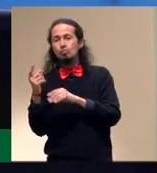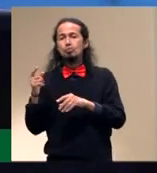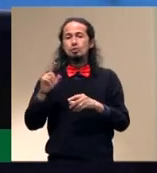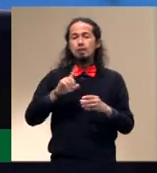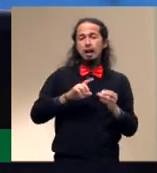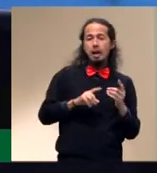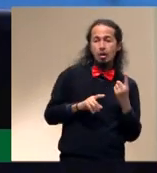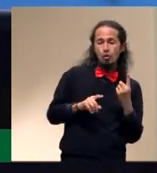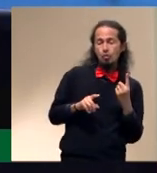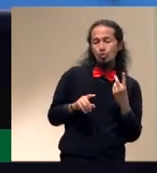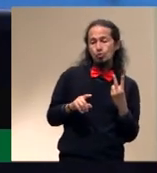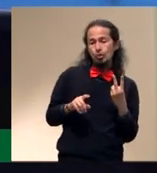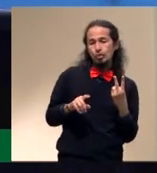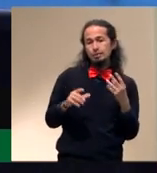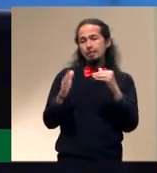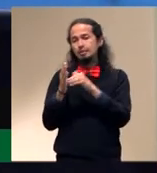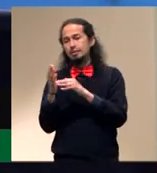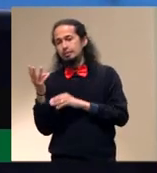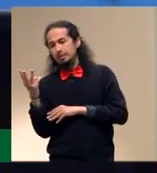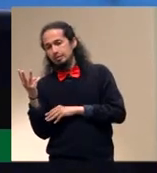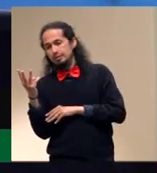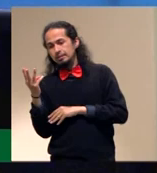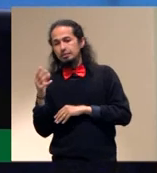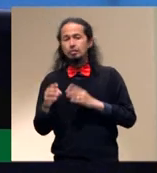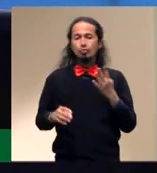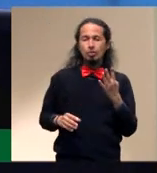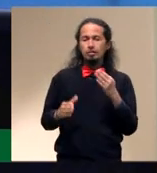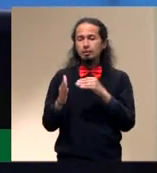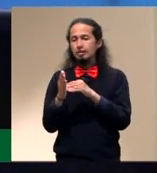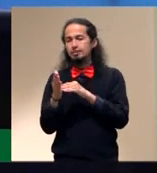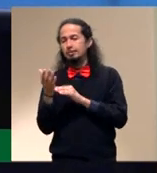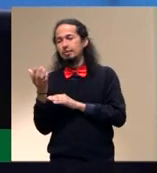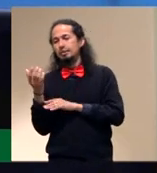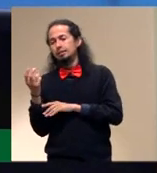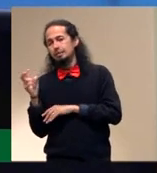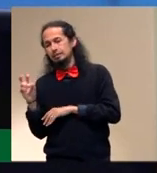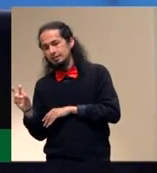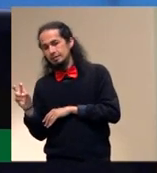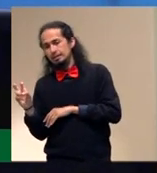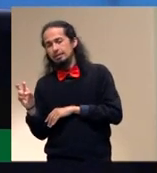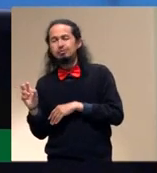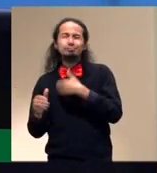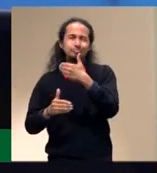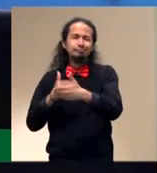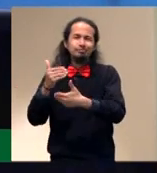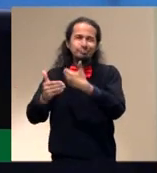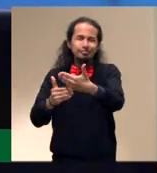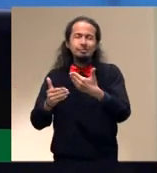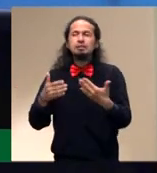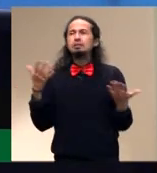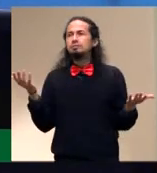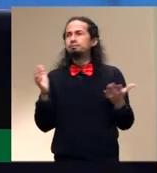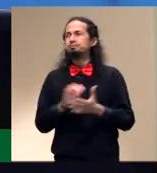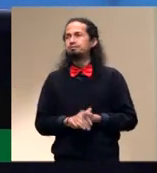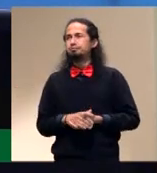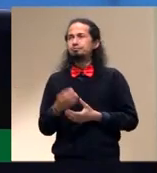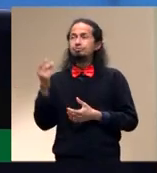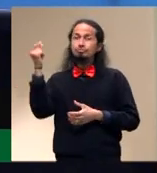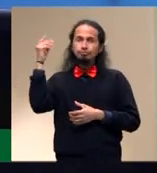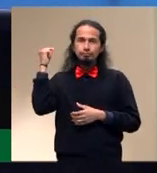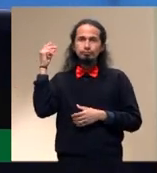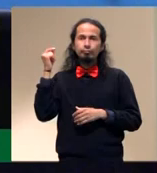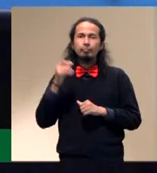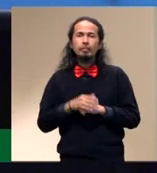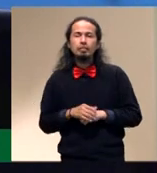lá, sabe, dos meus primórdios lá dos anos 80, de que o trabalho tem que ser